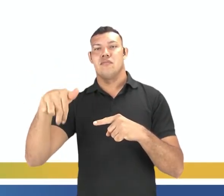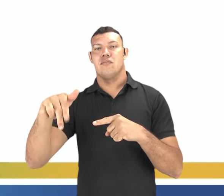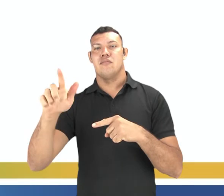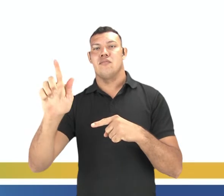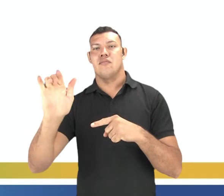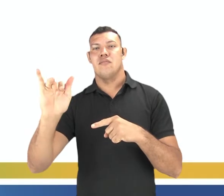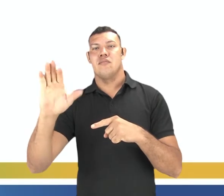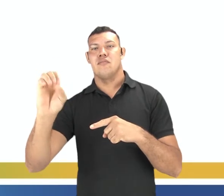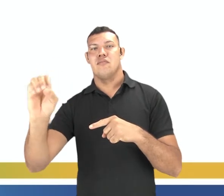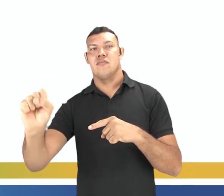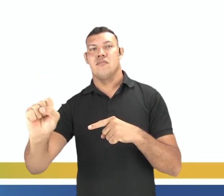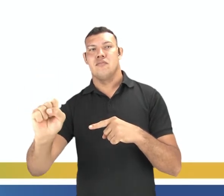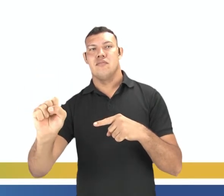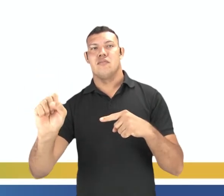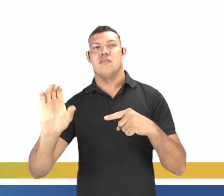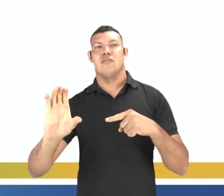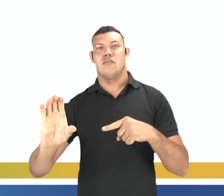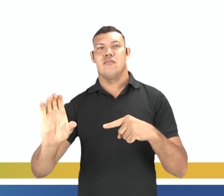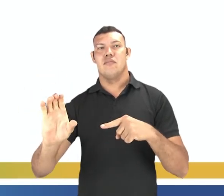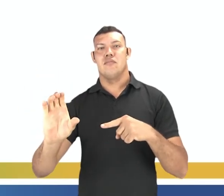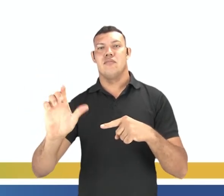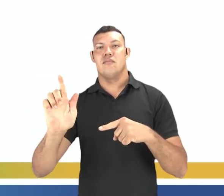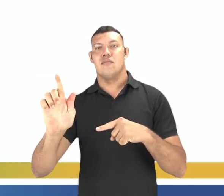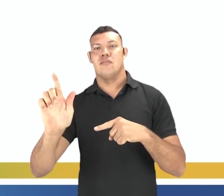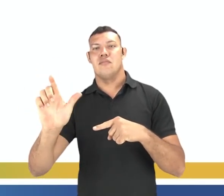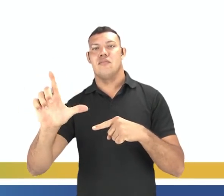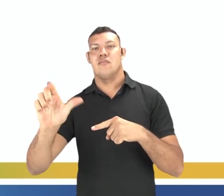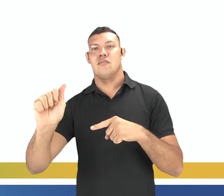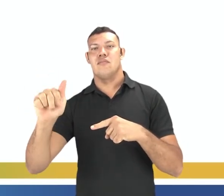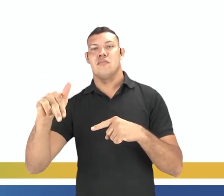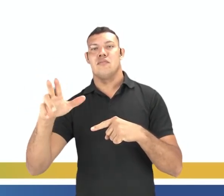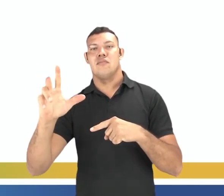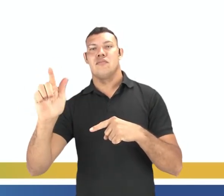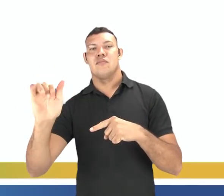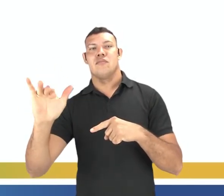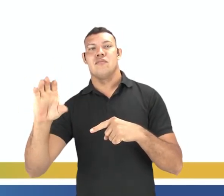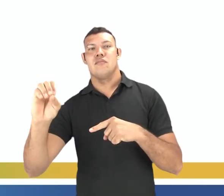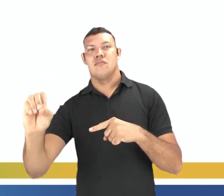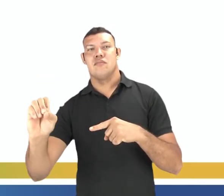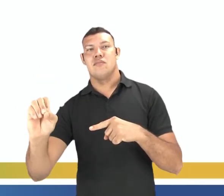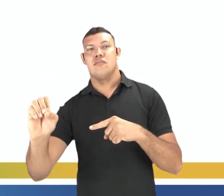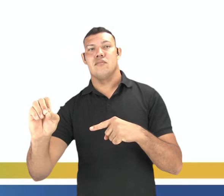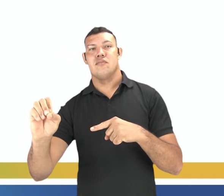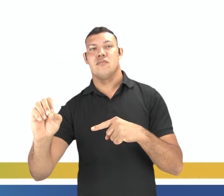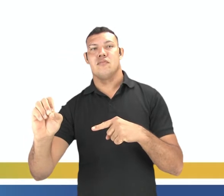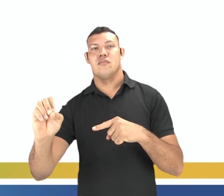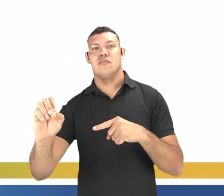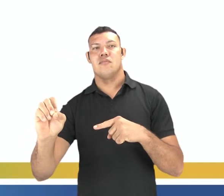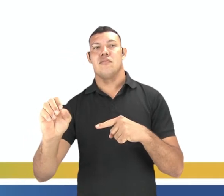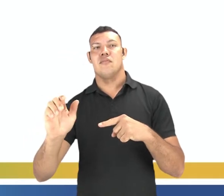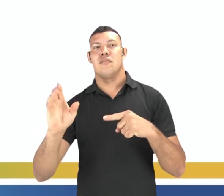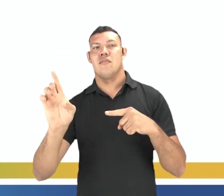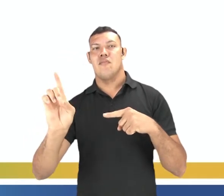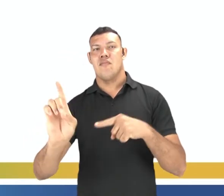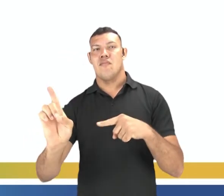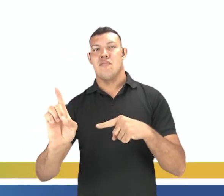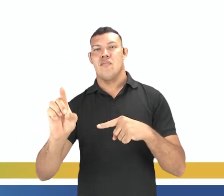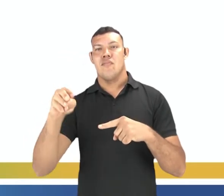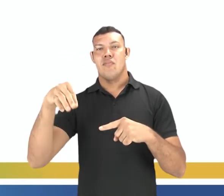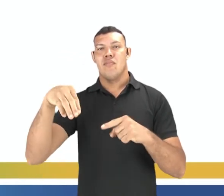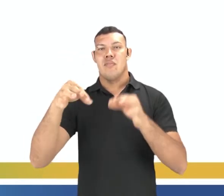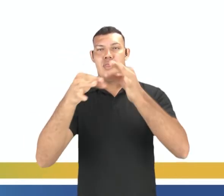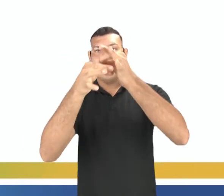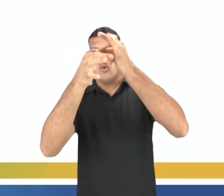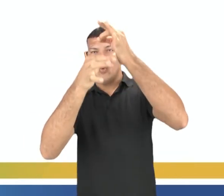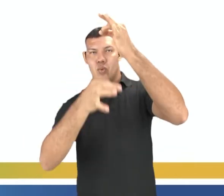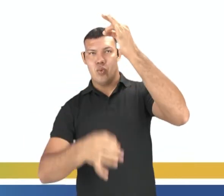D nós temos a medula espinhal e os nervos. Na alternativa E nós temos a medula espinhal